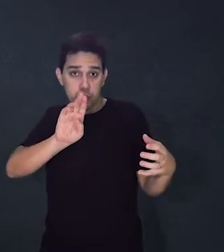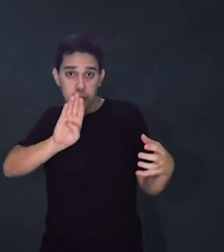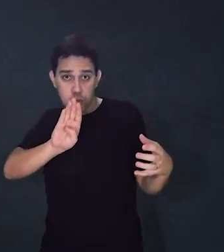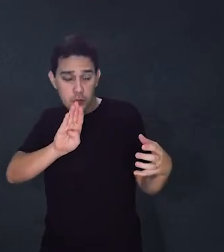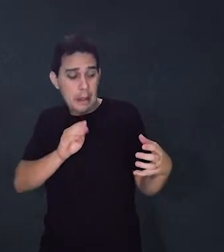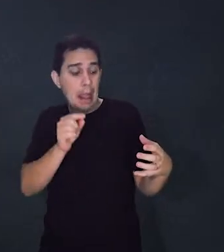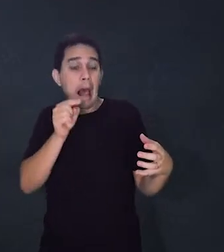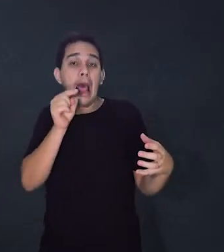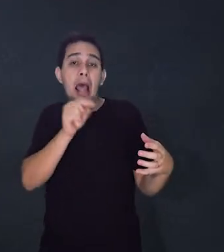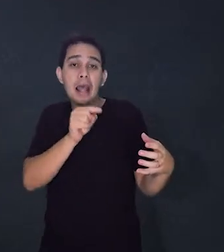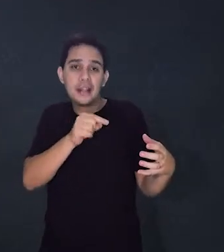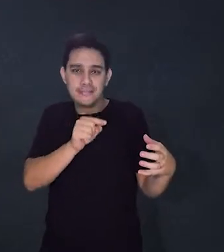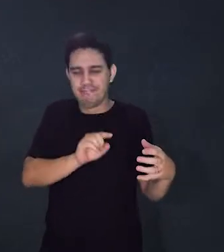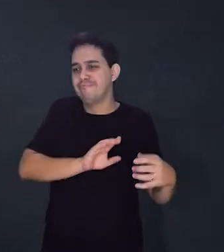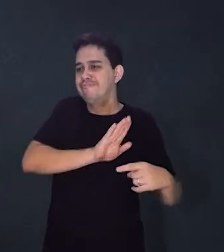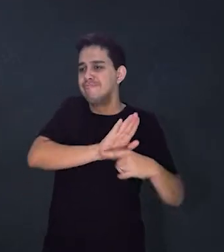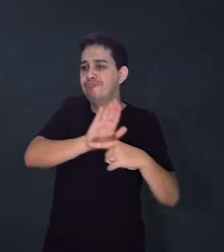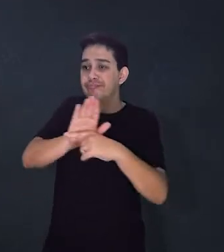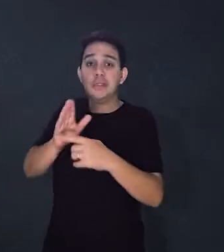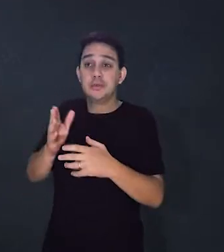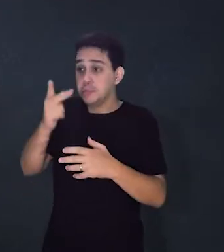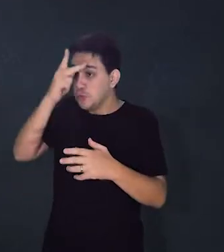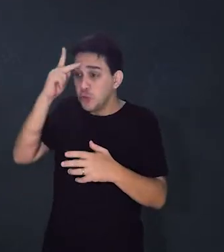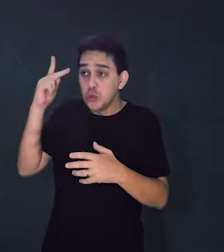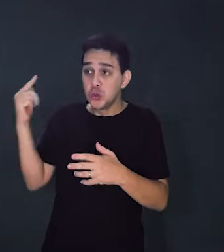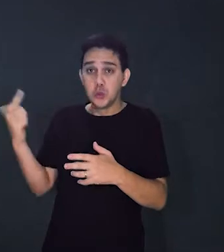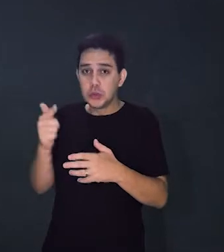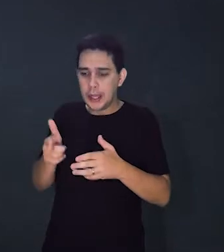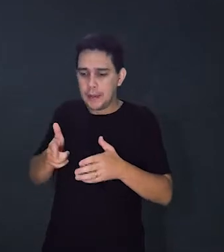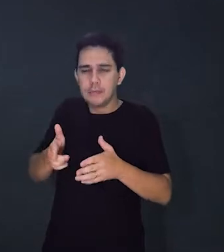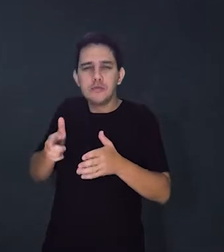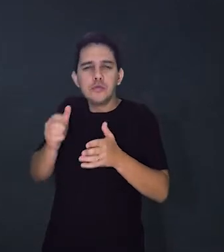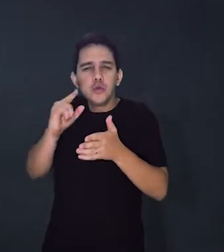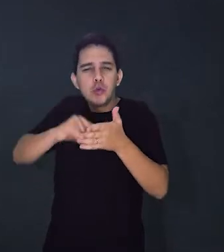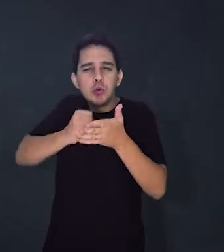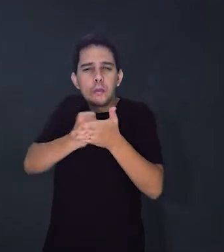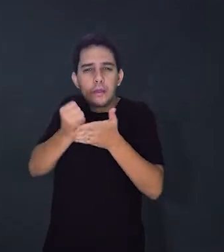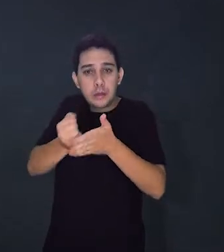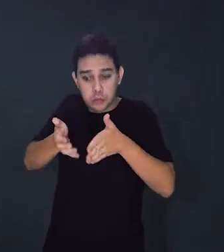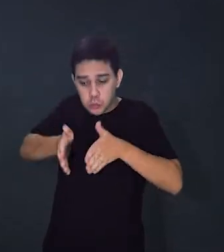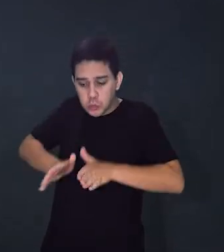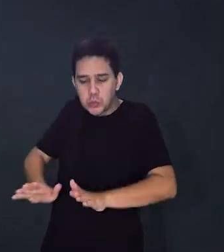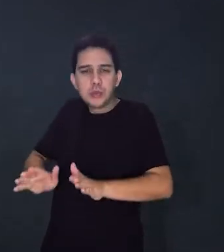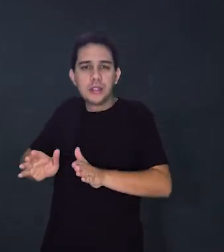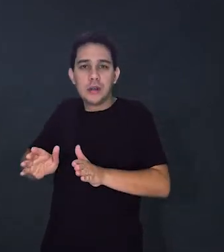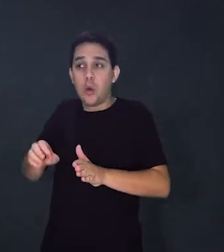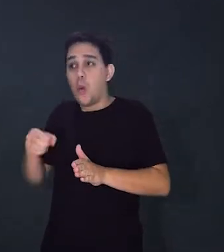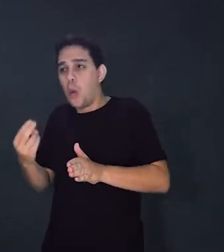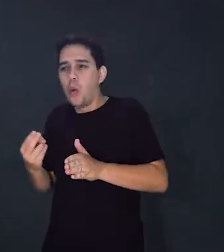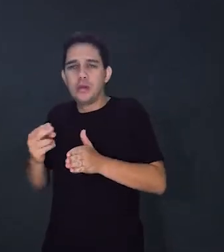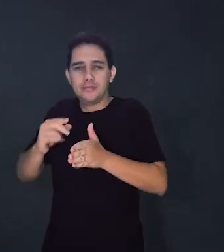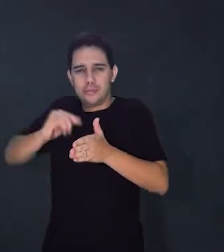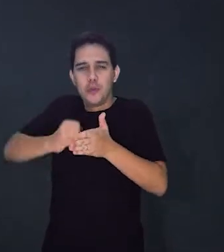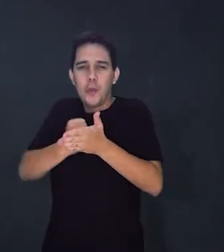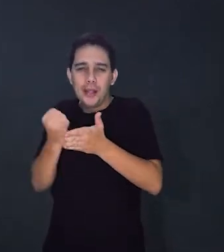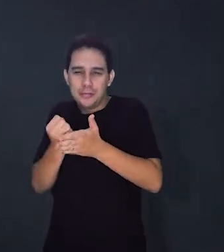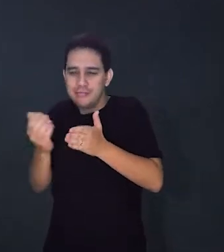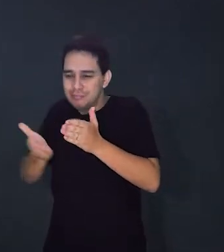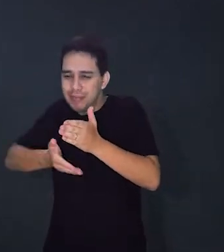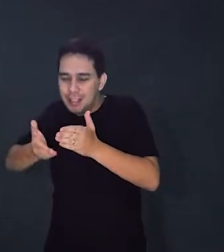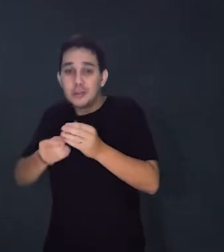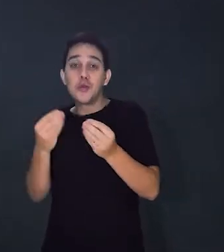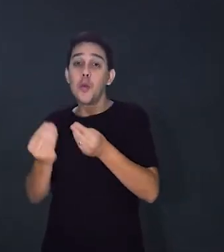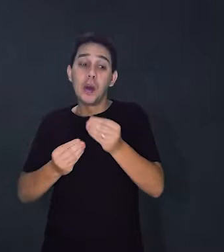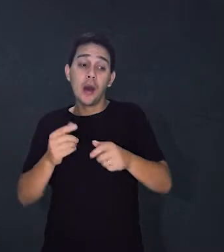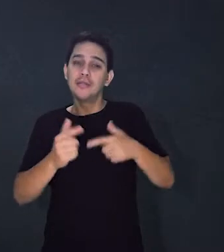Erradicação do Subregistro Civil de Nascimento e Ampliação do Acesso à Documentação Básica, a COESUB do MPRJ.